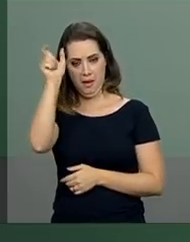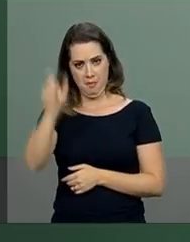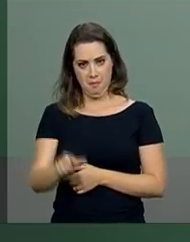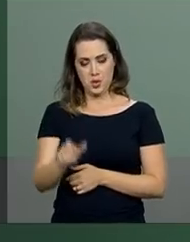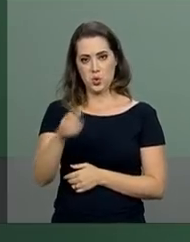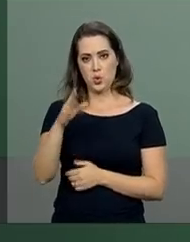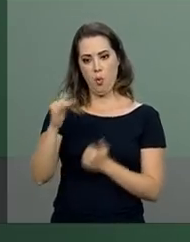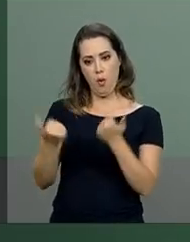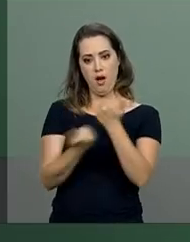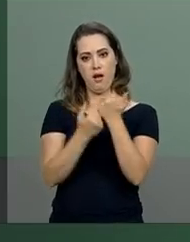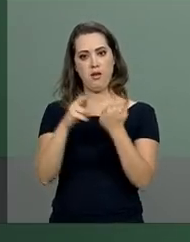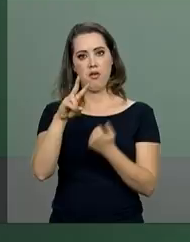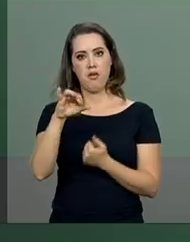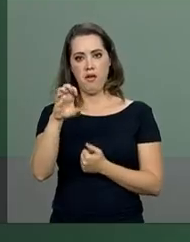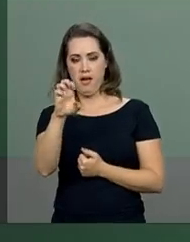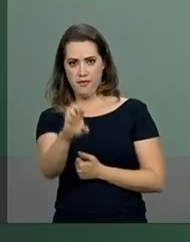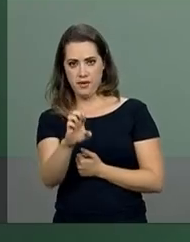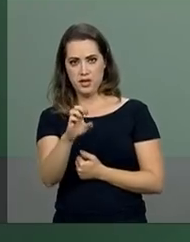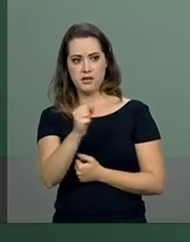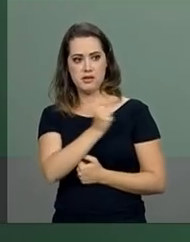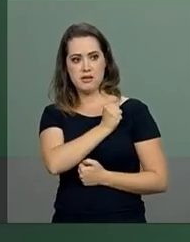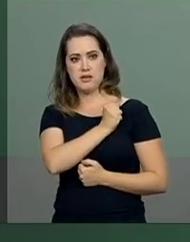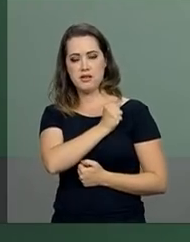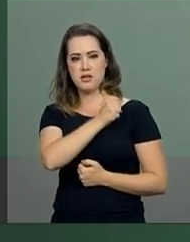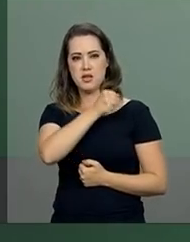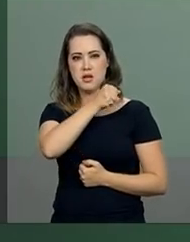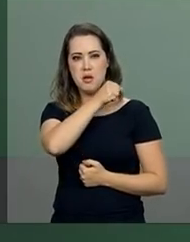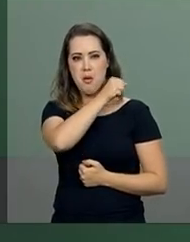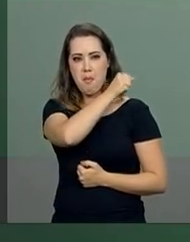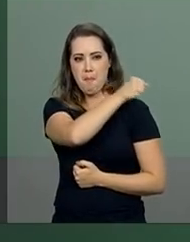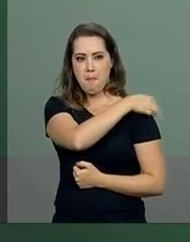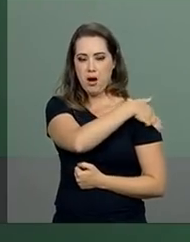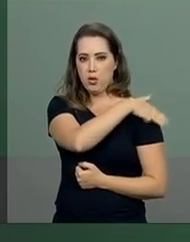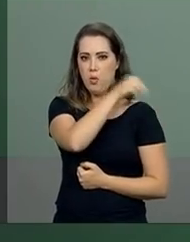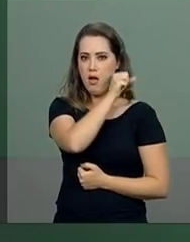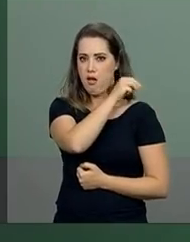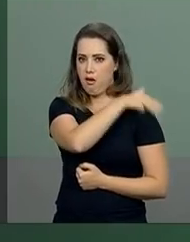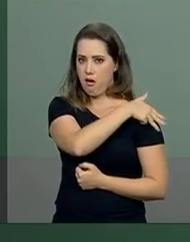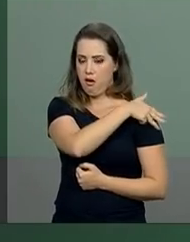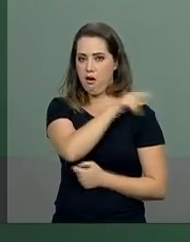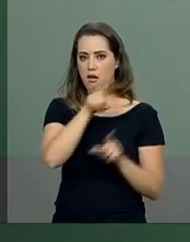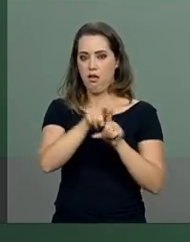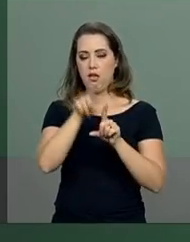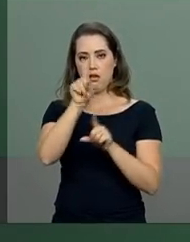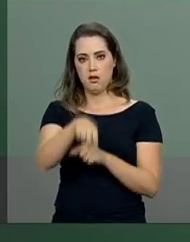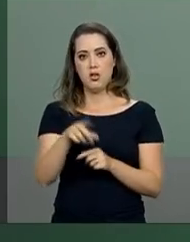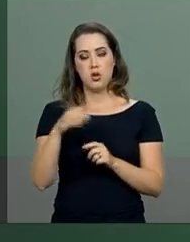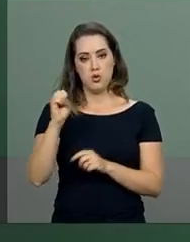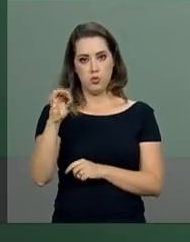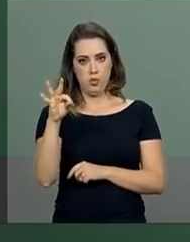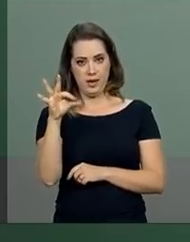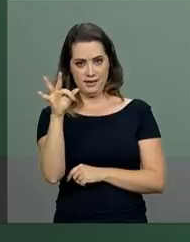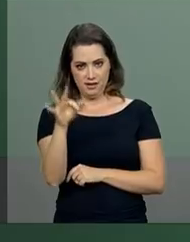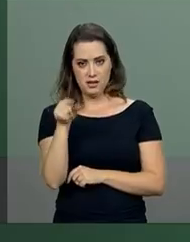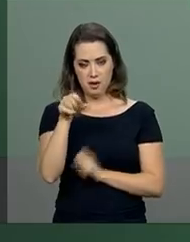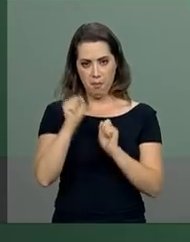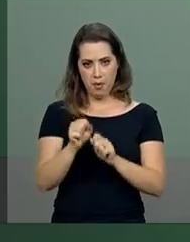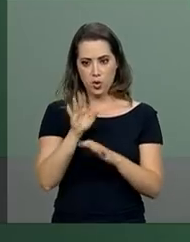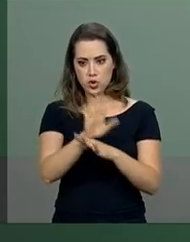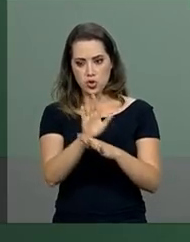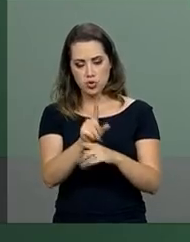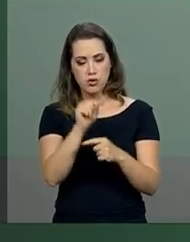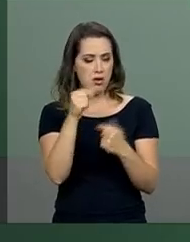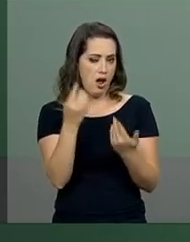é o supremo pode fazer algo em relação a isso há uma questão exclusiva do tse enfim o que o senhor acha que